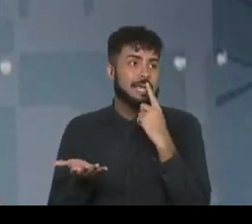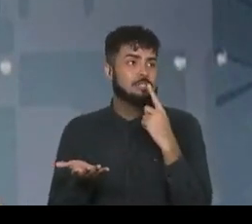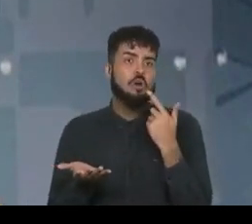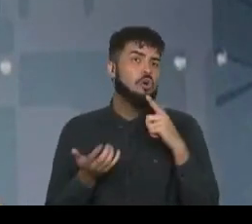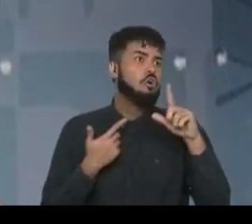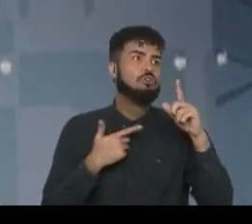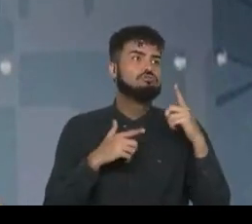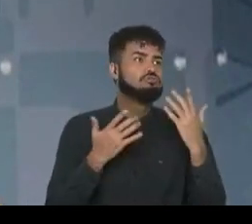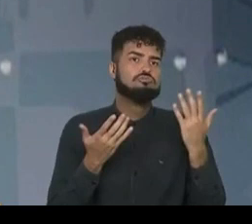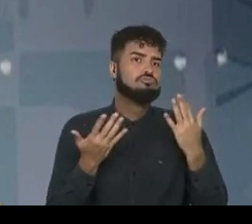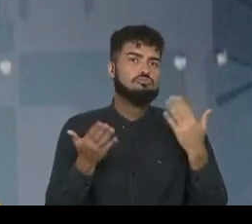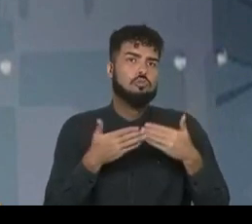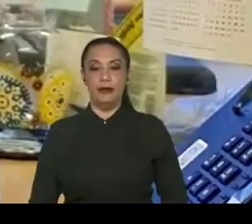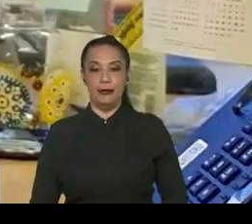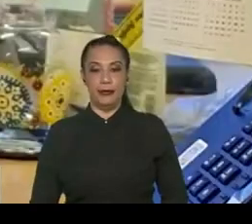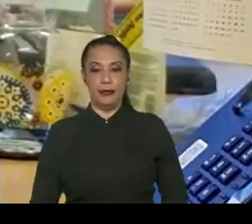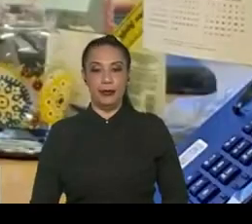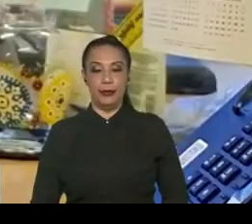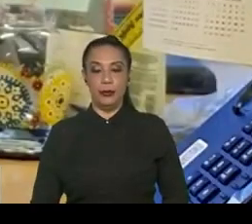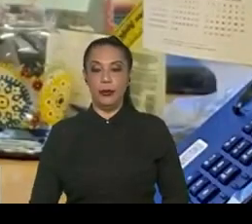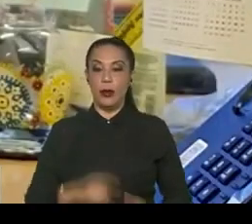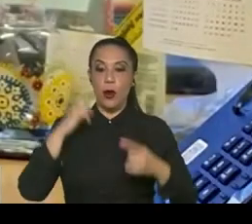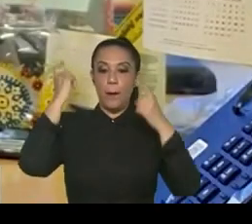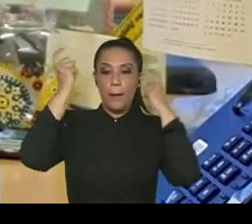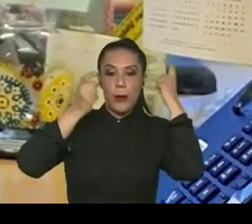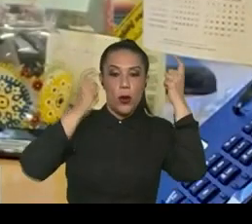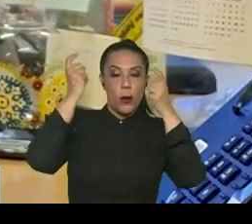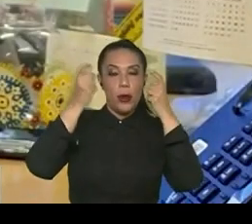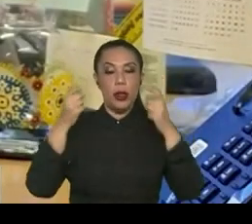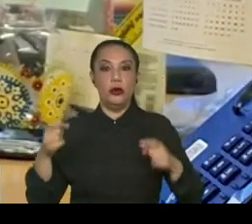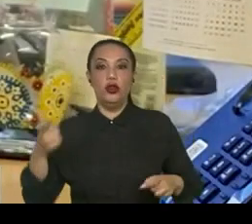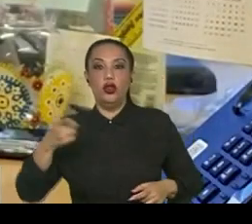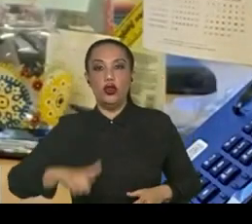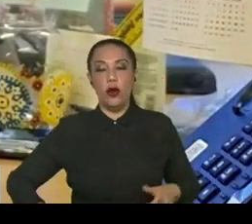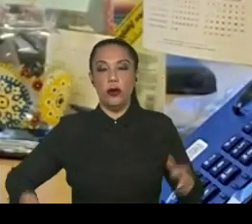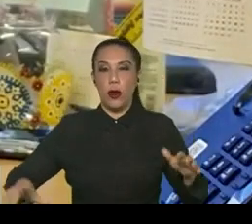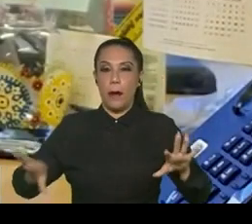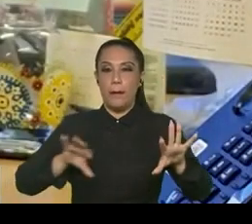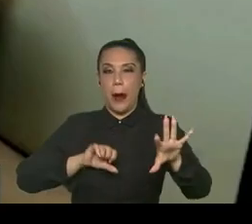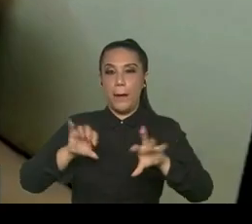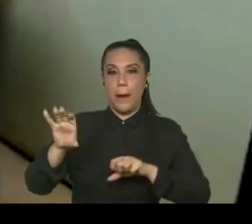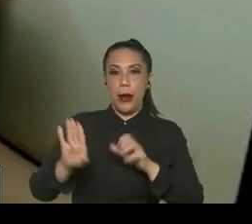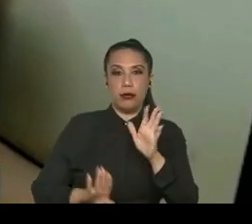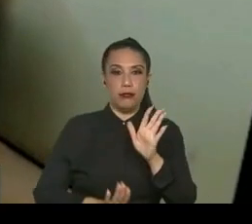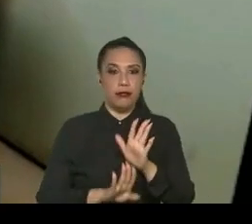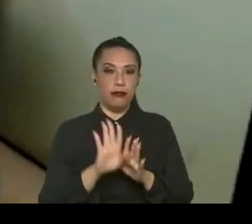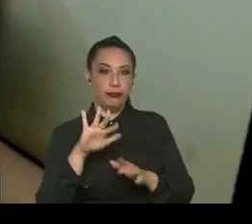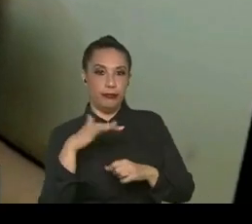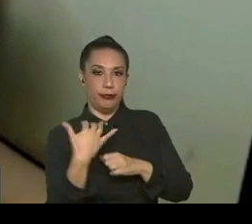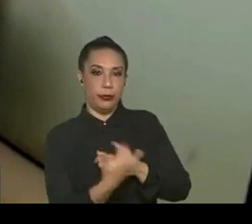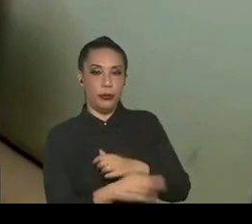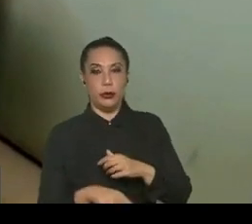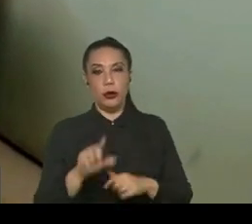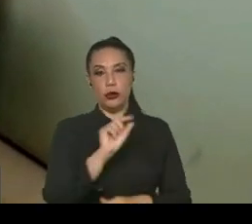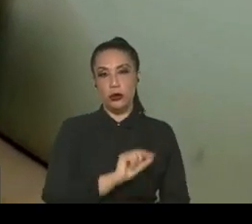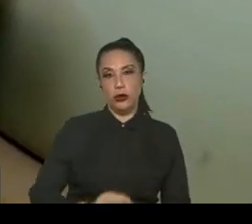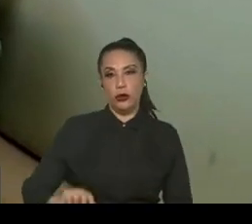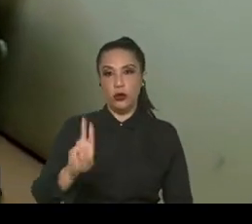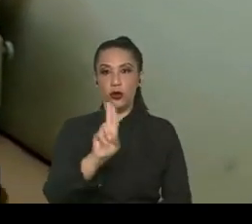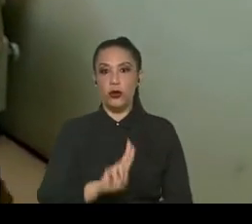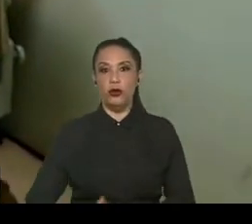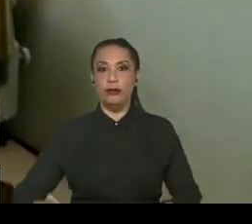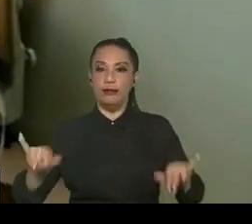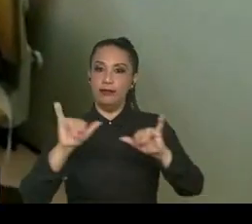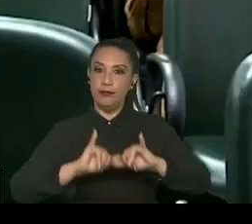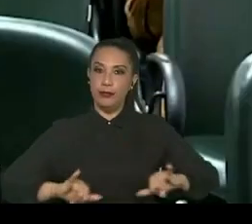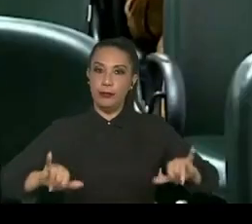outra unidade. Preocupadas com a nova onda de casos da doença, várias universidades voltaram a recomendar o